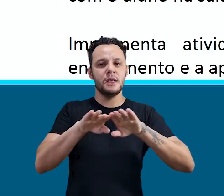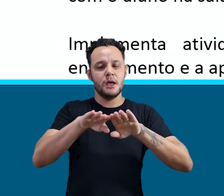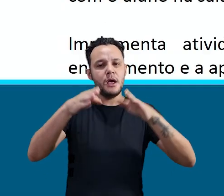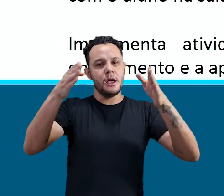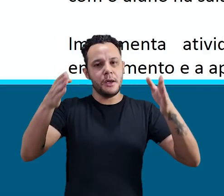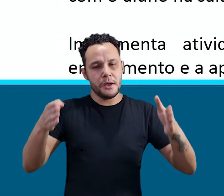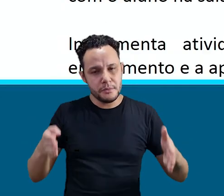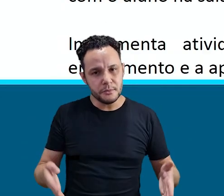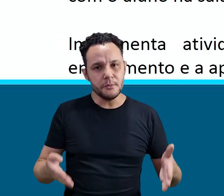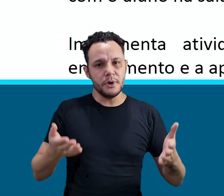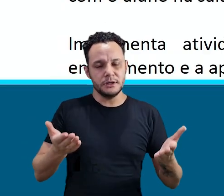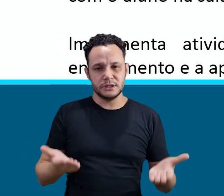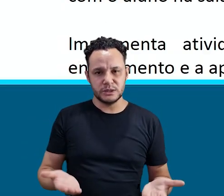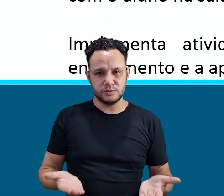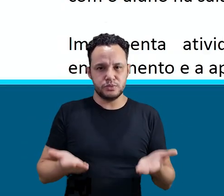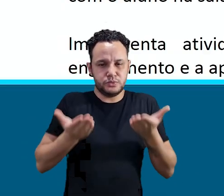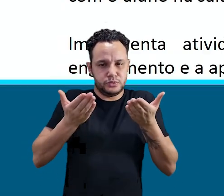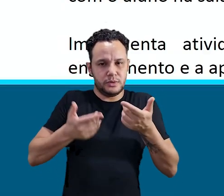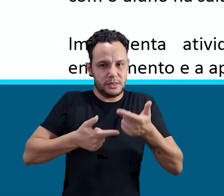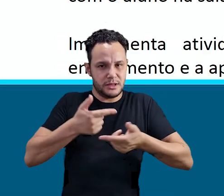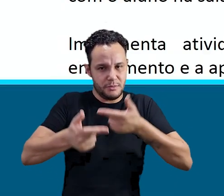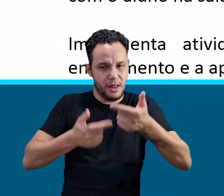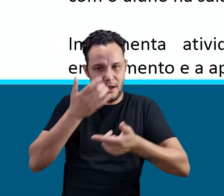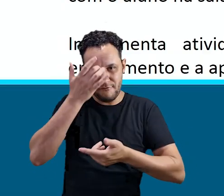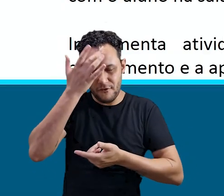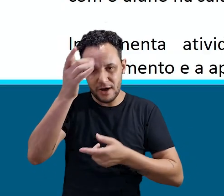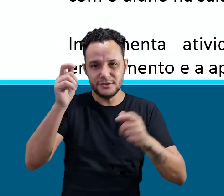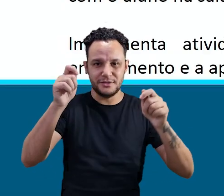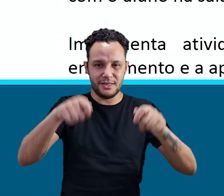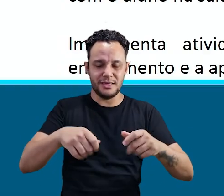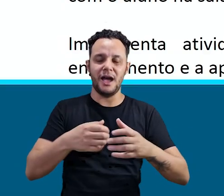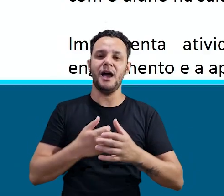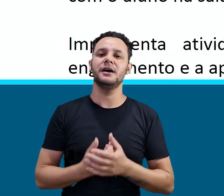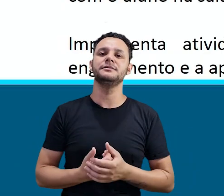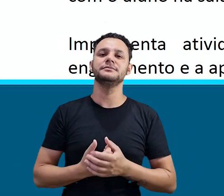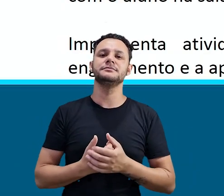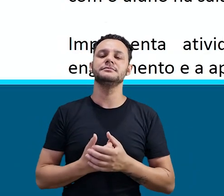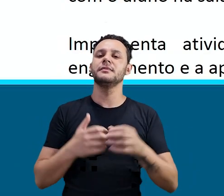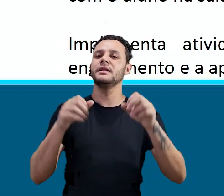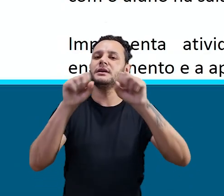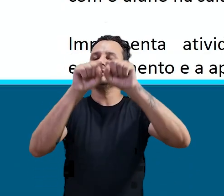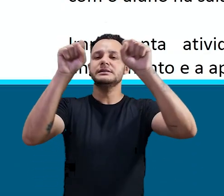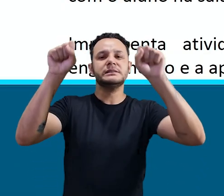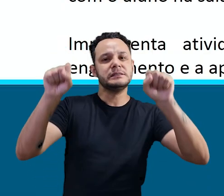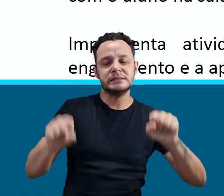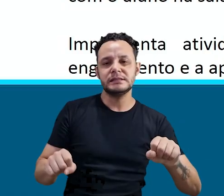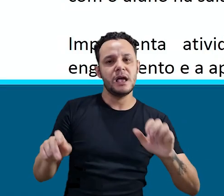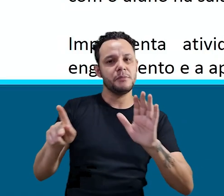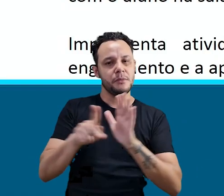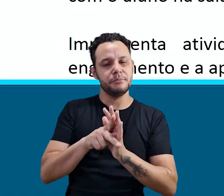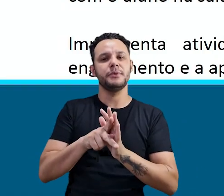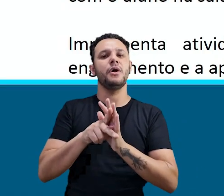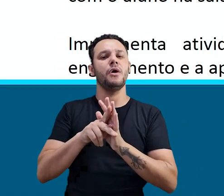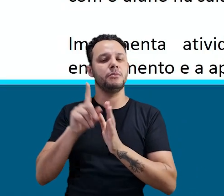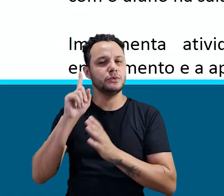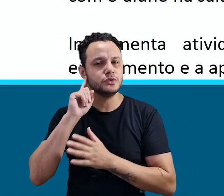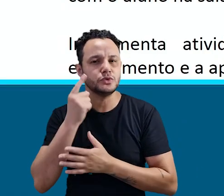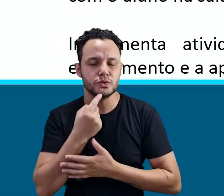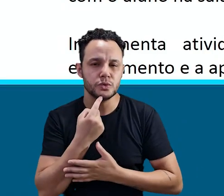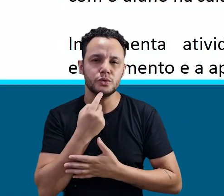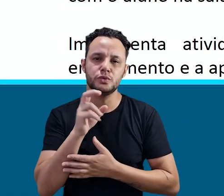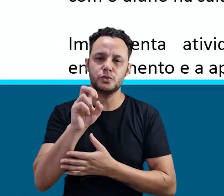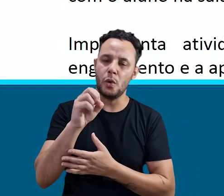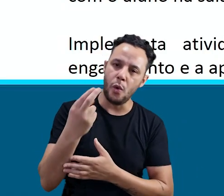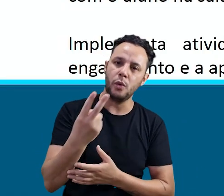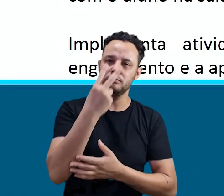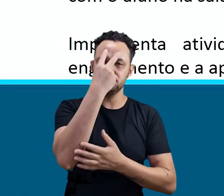elevar a mesa para que alguém que tenha dificuldade de coordenação motora consiga trabalhar melhor, algum software de acessibilidade para uma pessoa com surdez ou